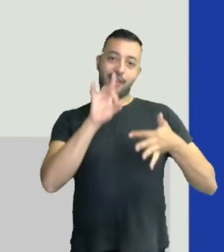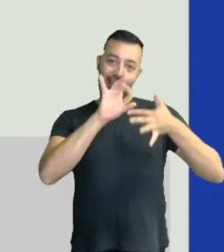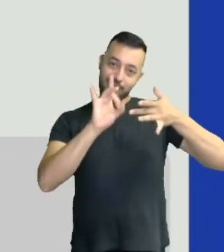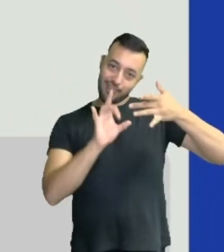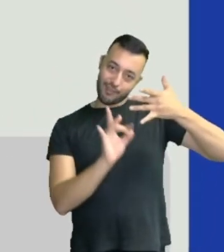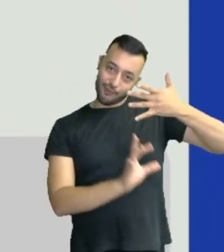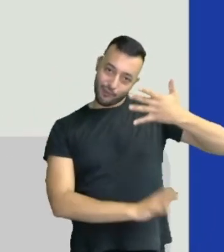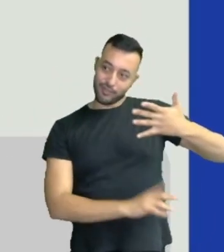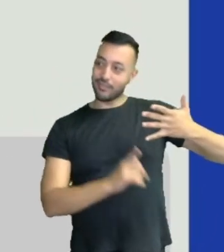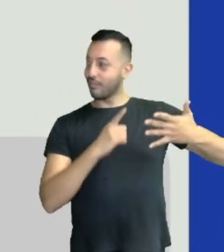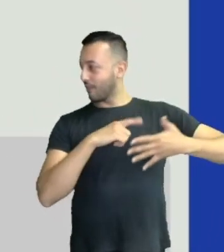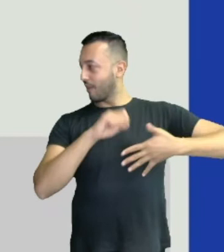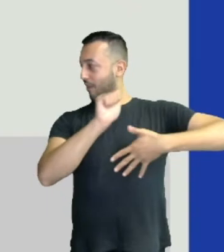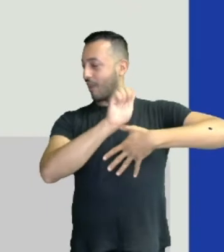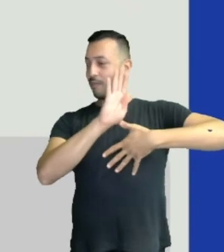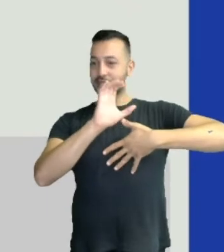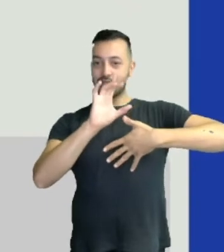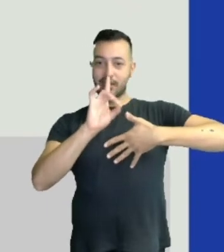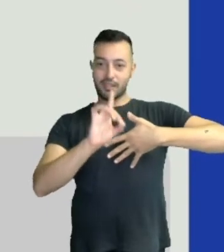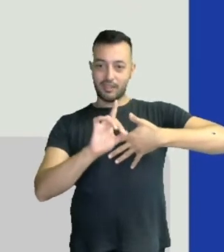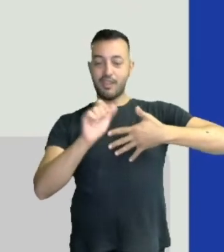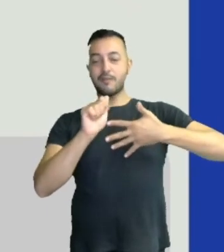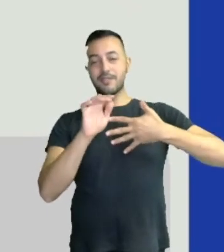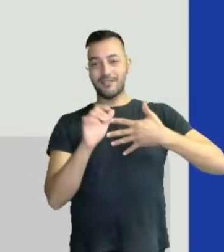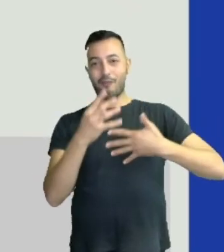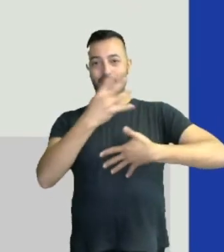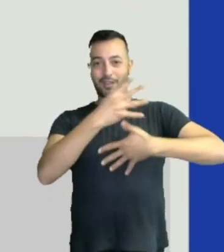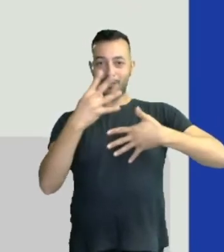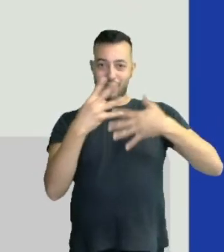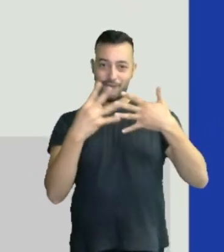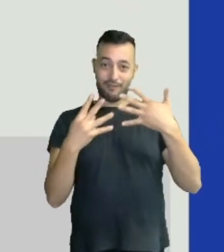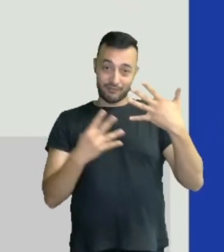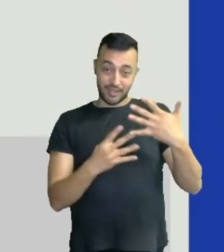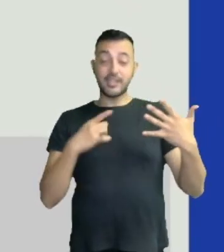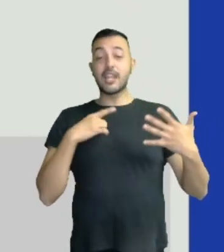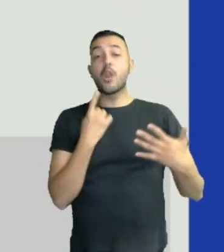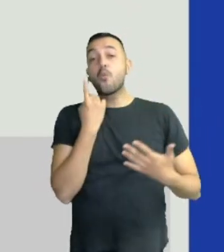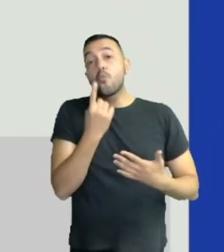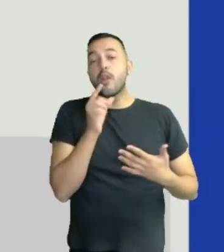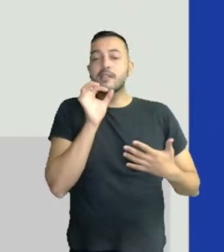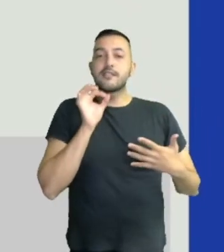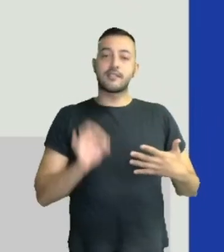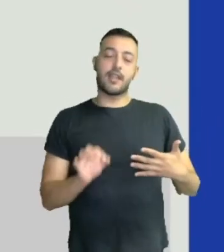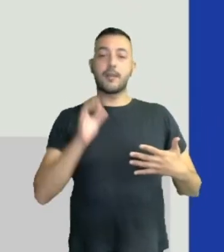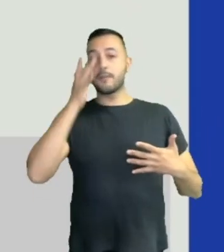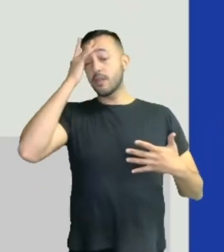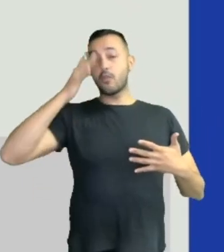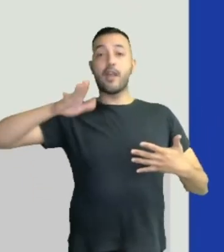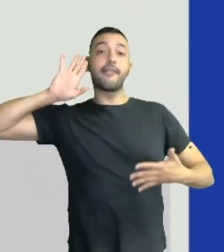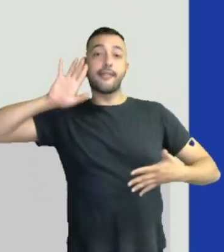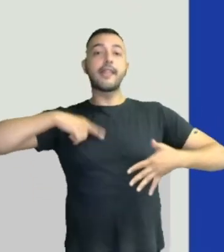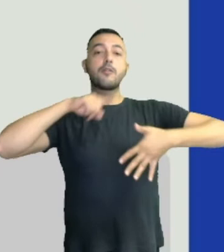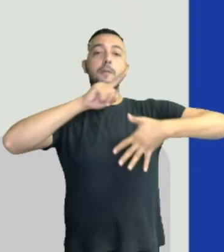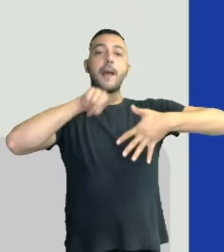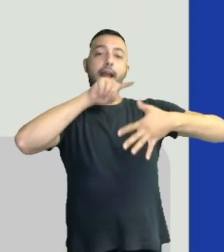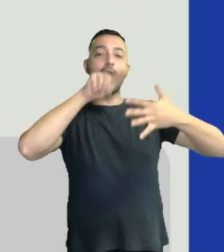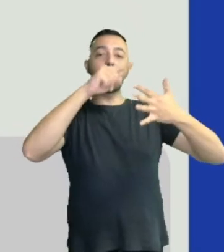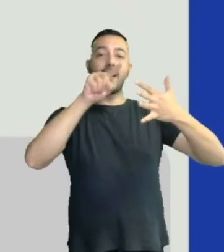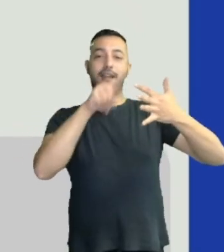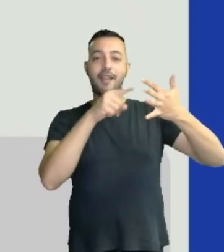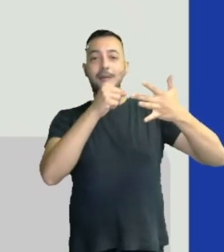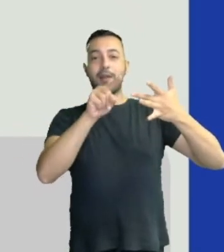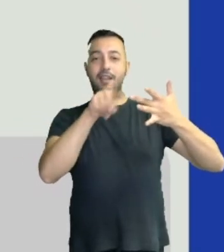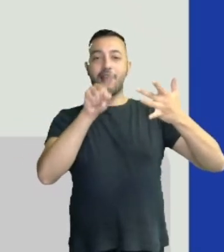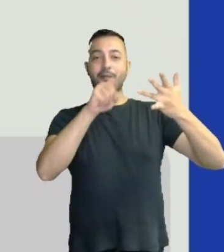4 alternativas, sendo apenas uma destas a correta. O candidato marcará apenas uma alternativa em cada questão e não